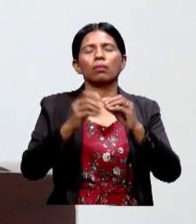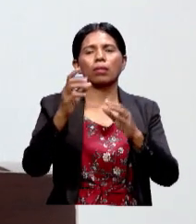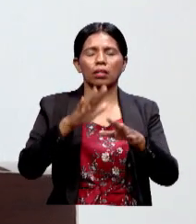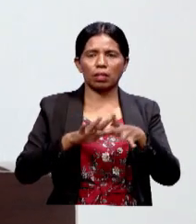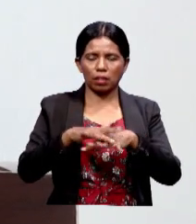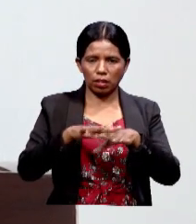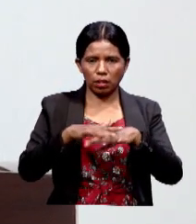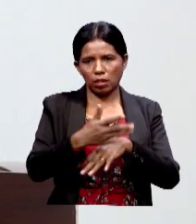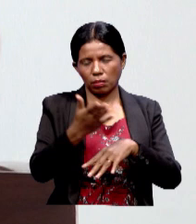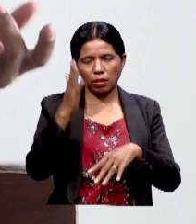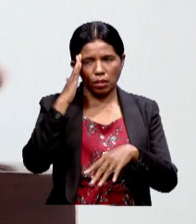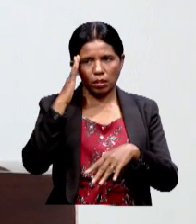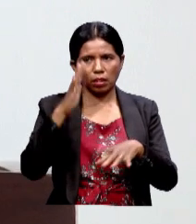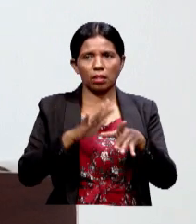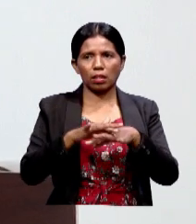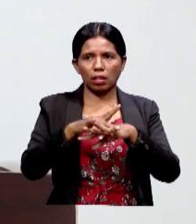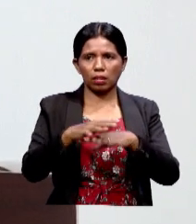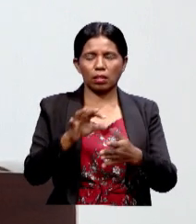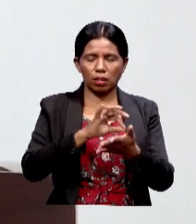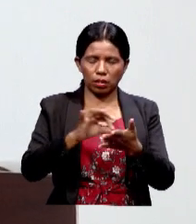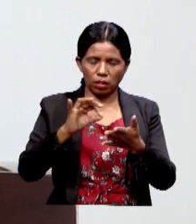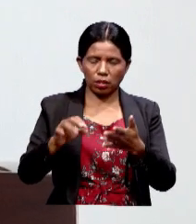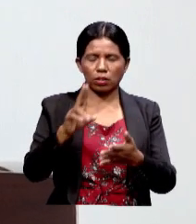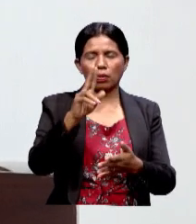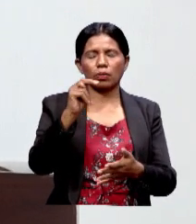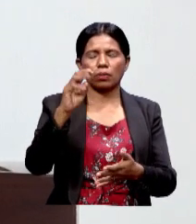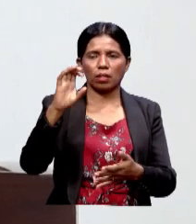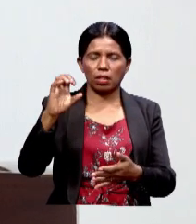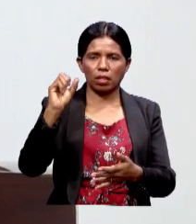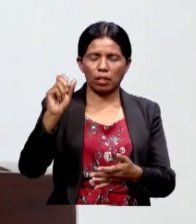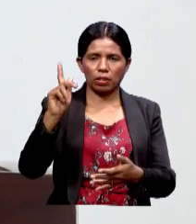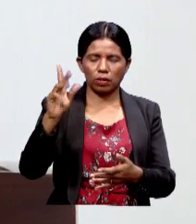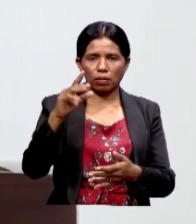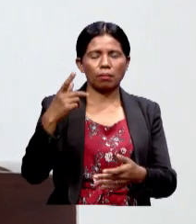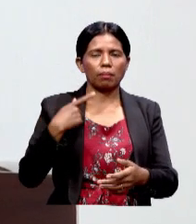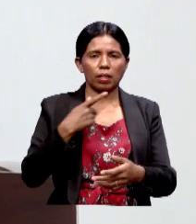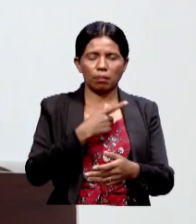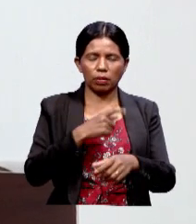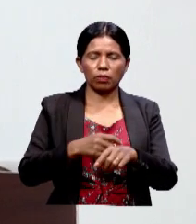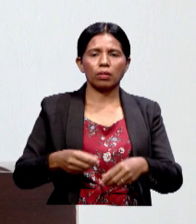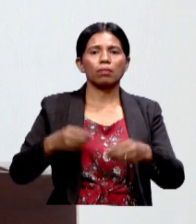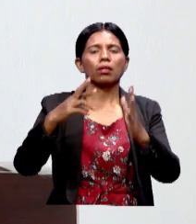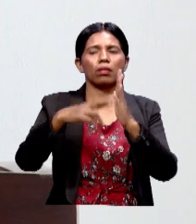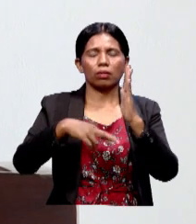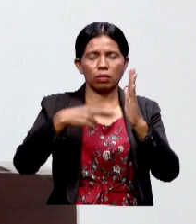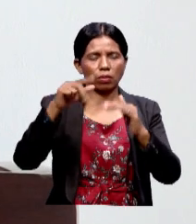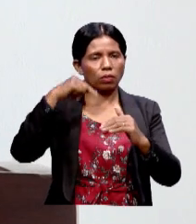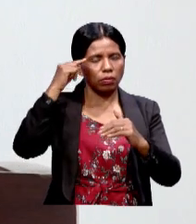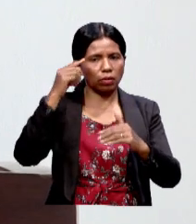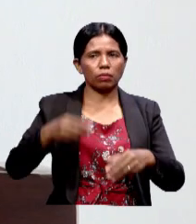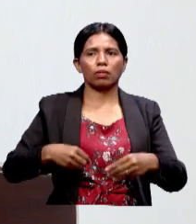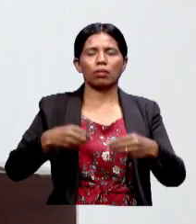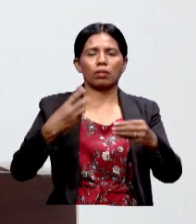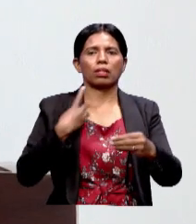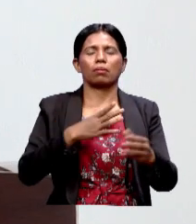E tu pode sirate ne katak tais registra ia UNESCO, ia una reconhecimento, parlamento foi una resolução unida, governo sai resolução unida, então am